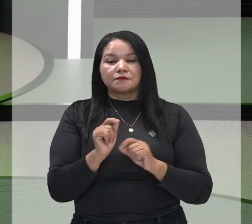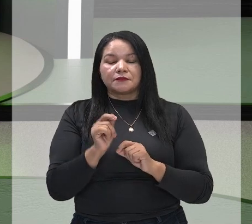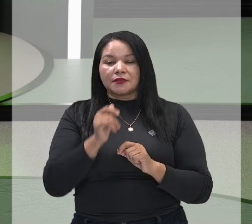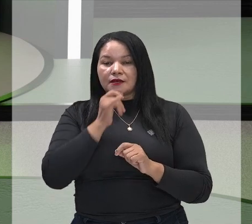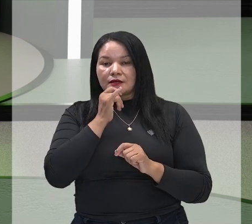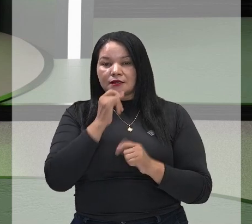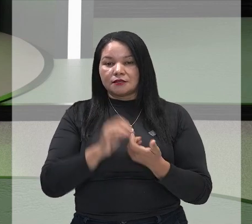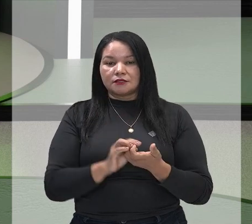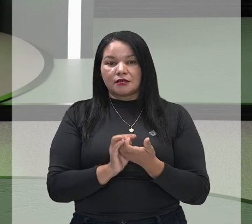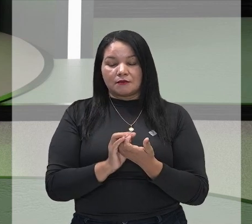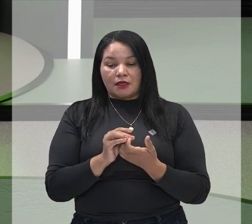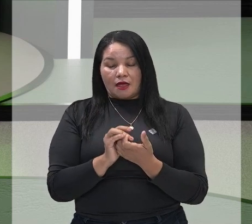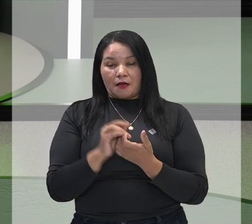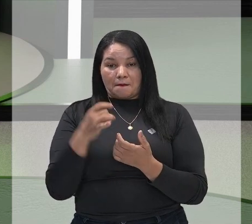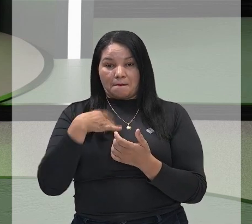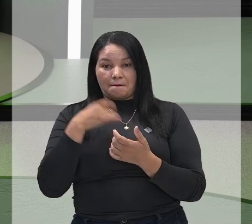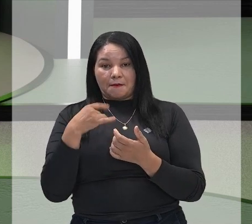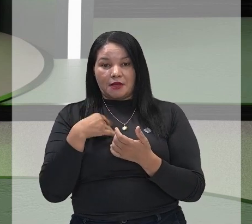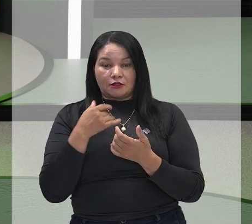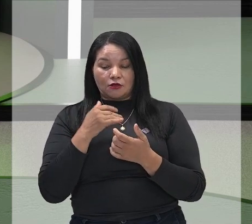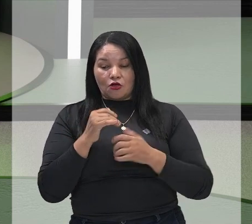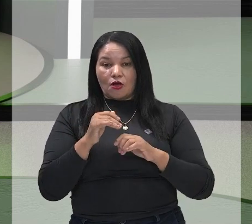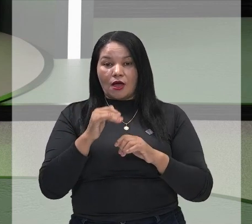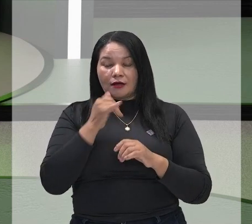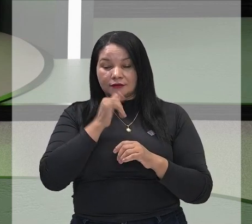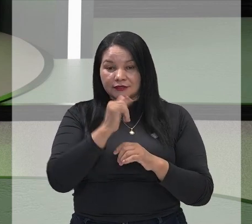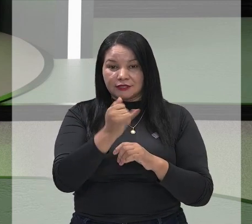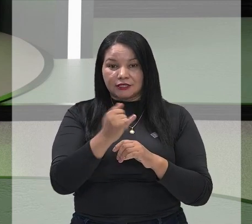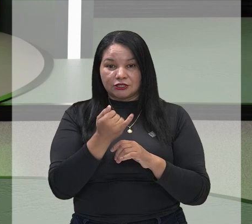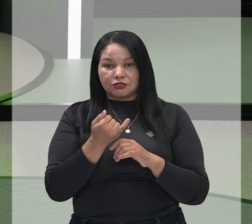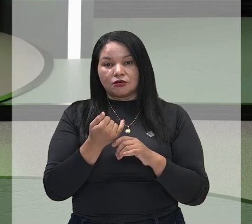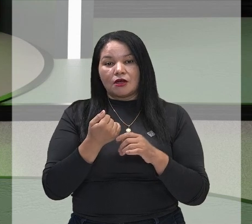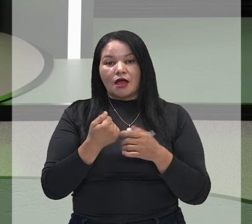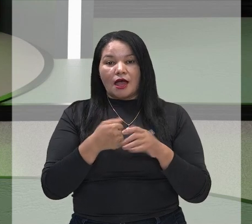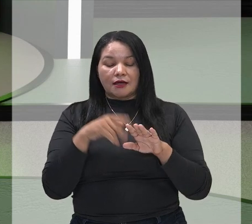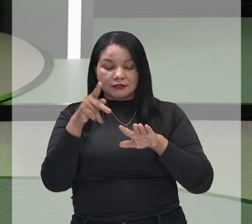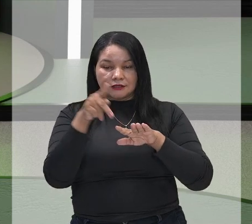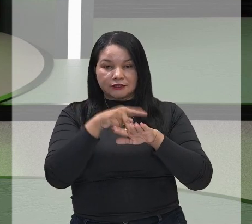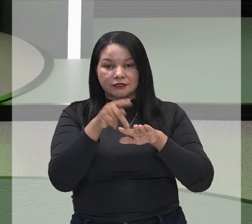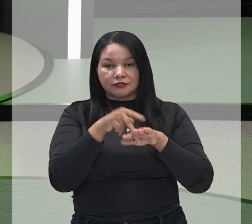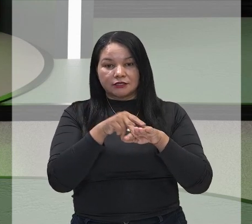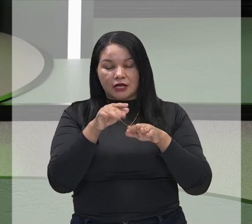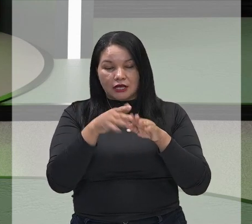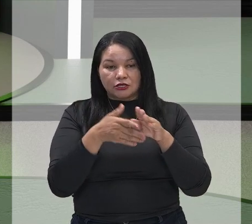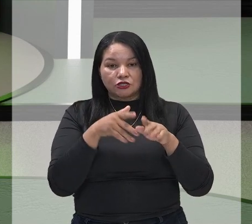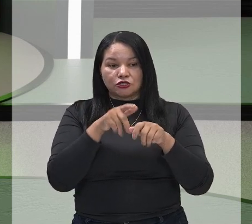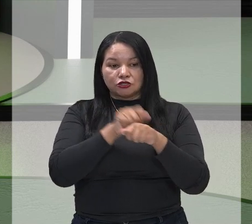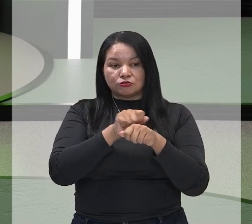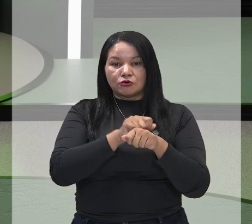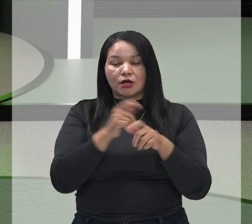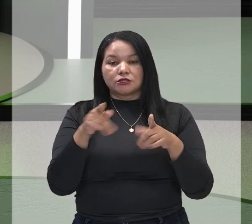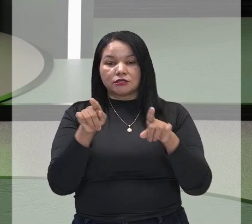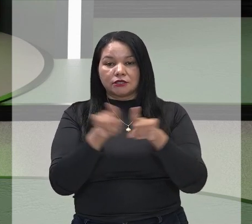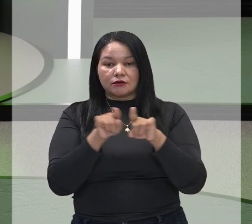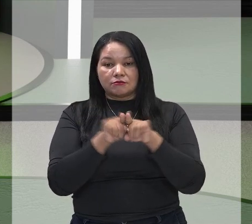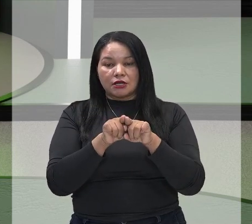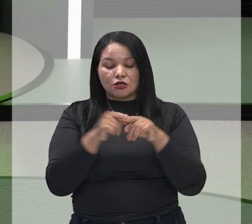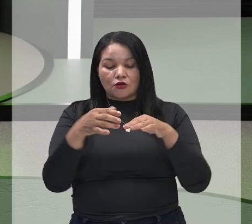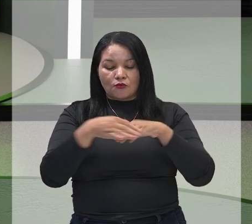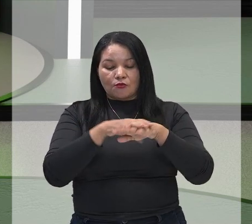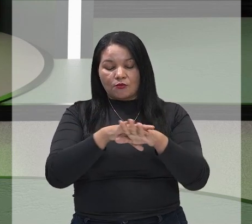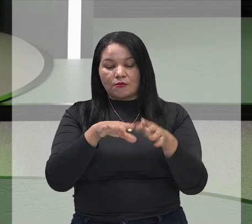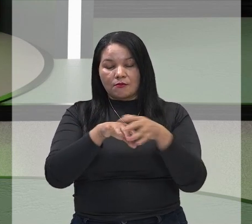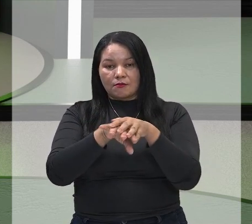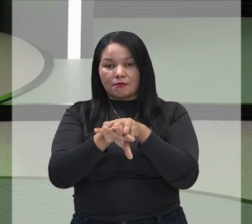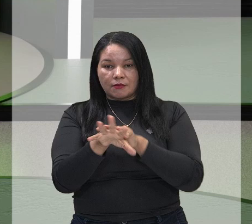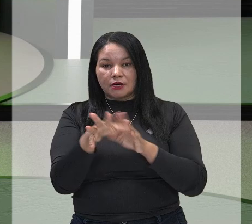que a gente está com medo de tomar um choque. A gente vai usar uma sandália de borracha, ou uma luva de borracha, ou uma luva ali parecida com